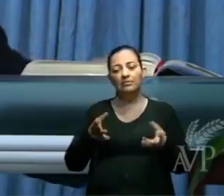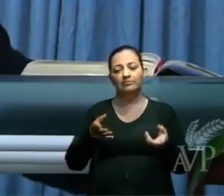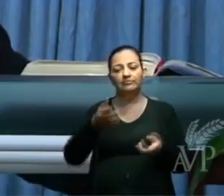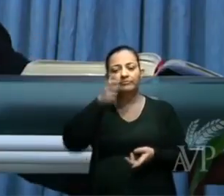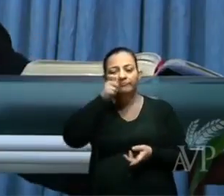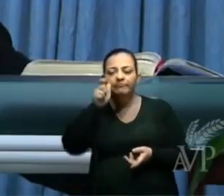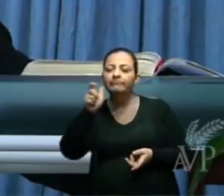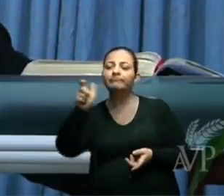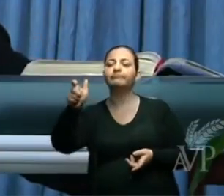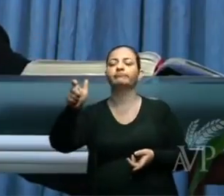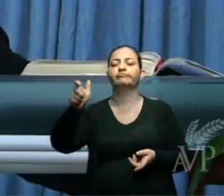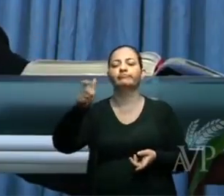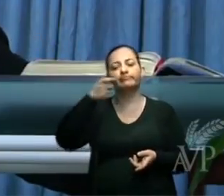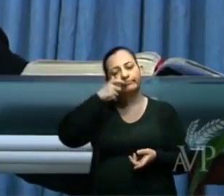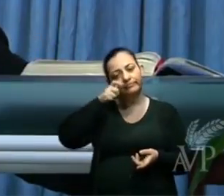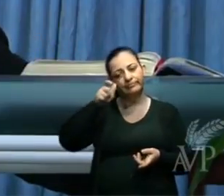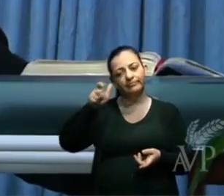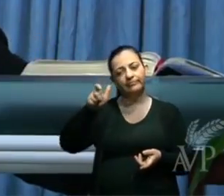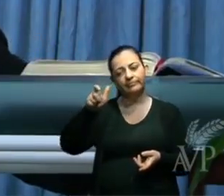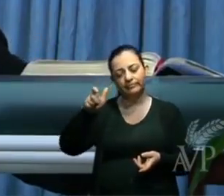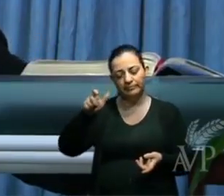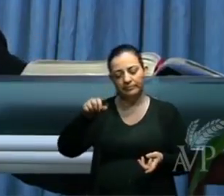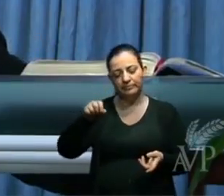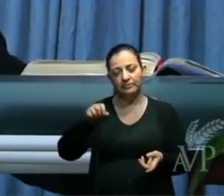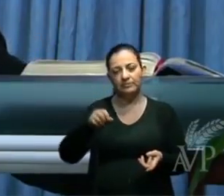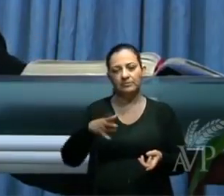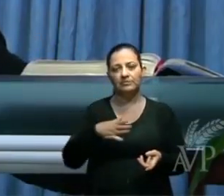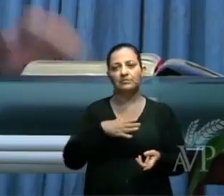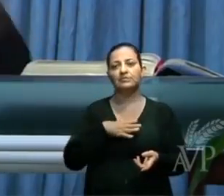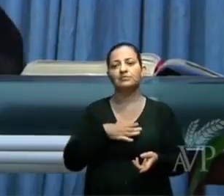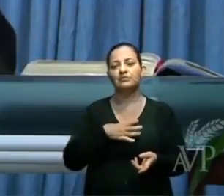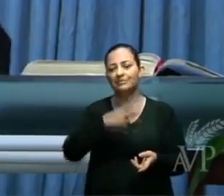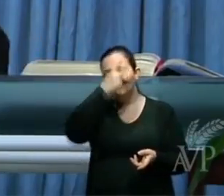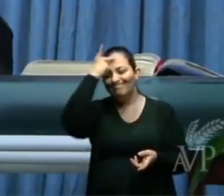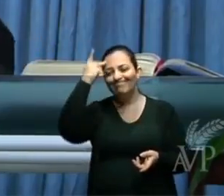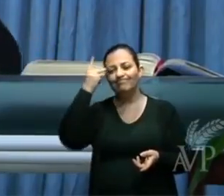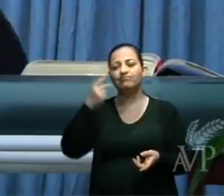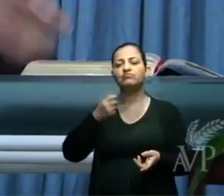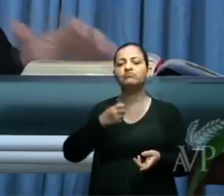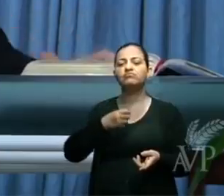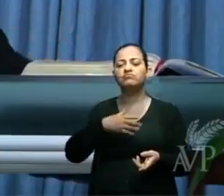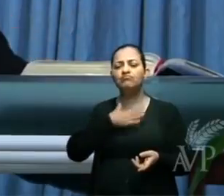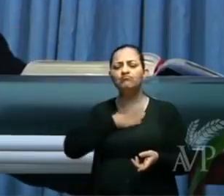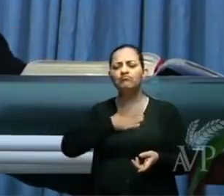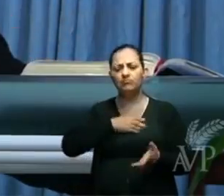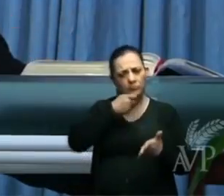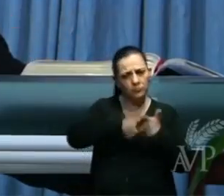interessante o eleito gosta da coisa firme